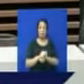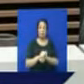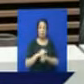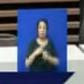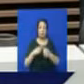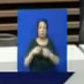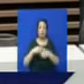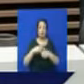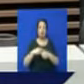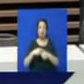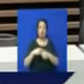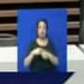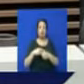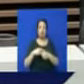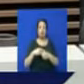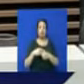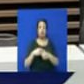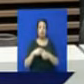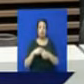vivemos aqui,